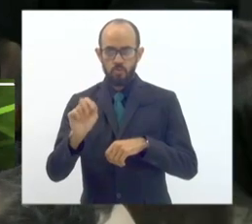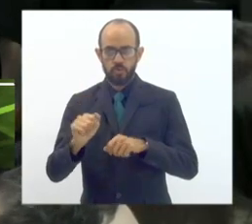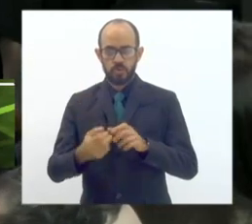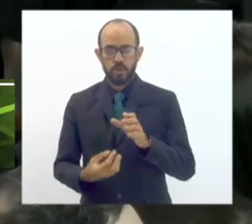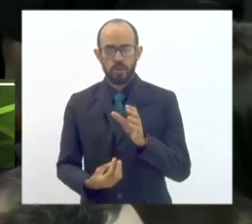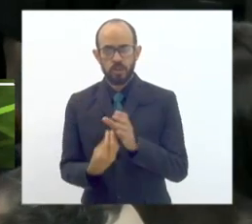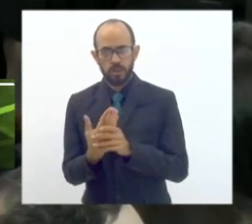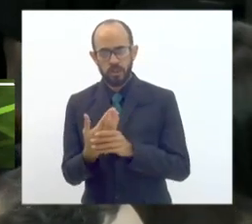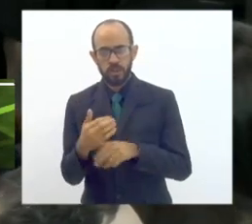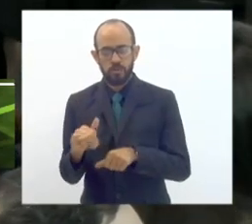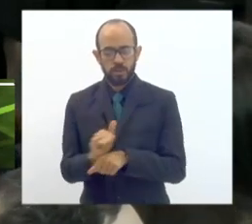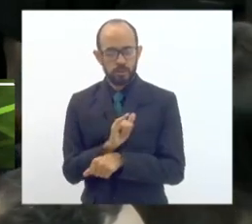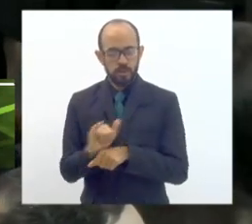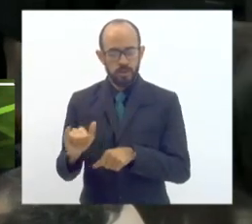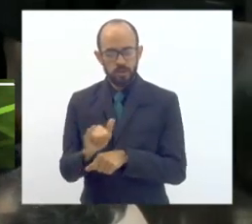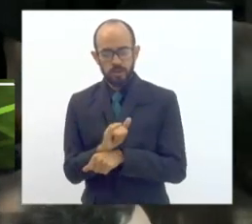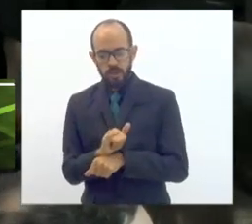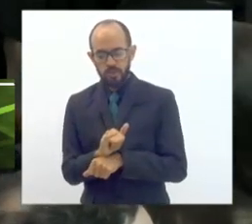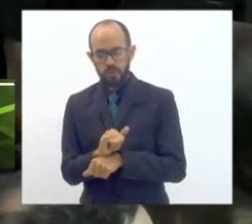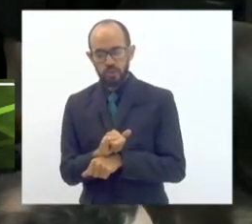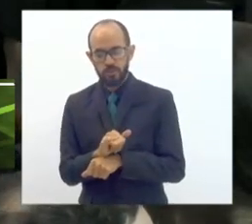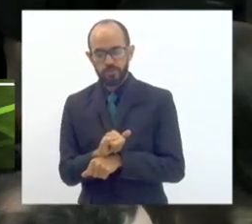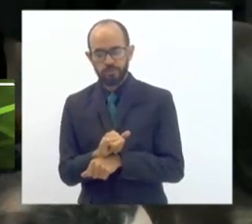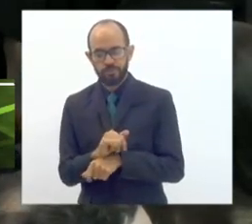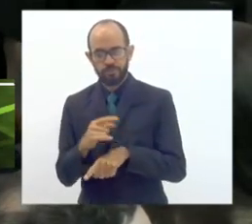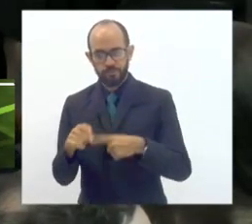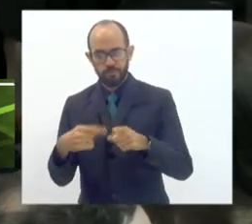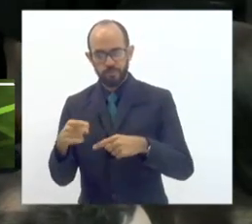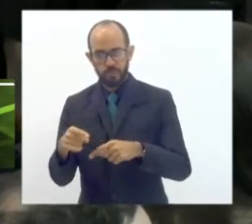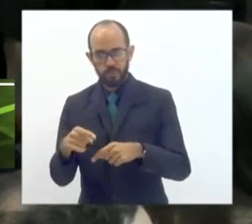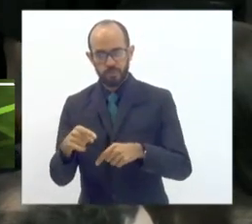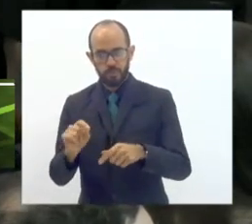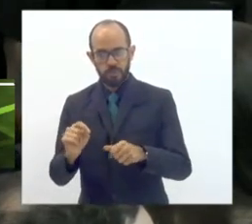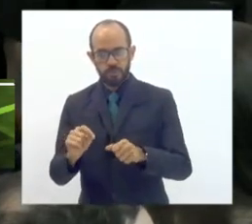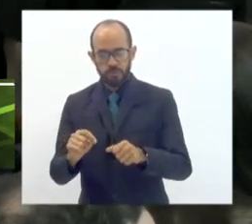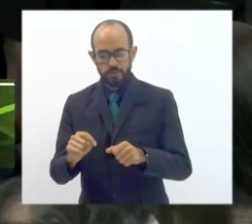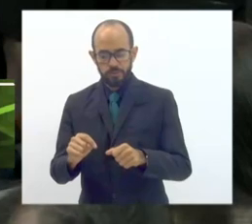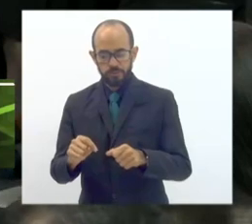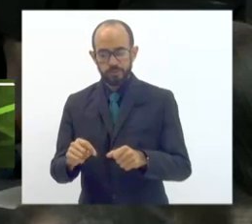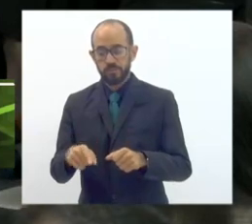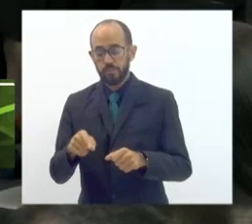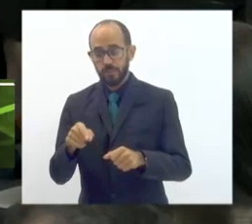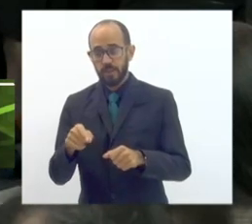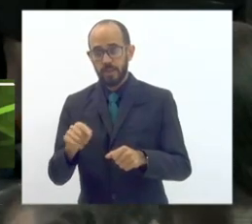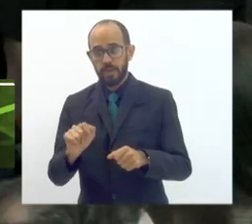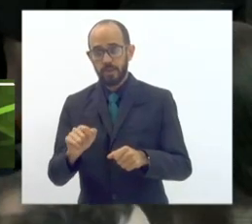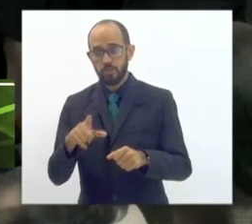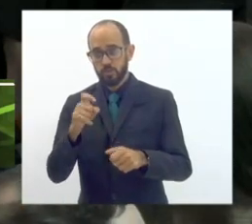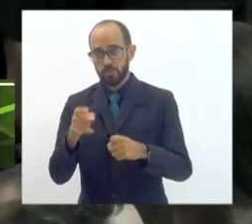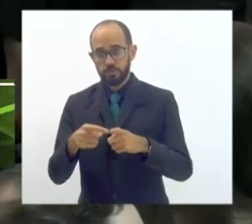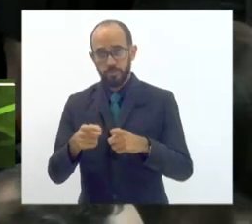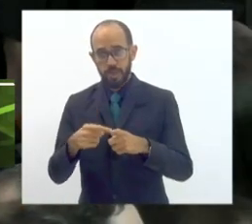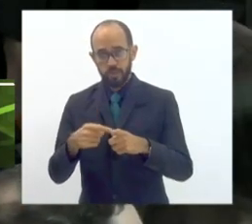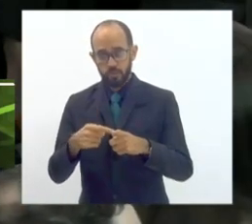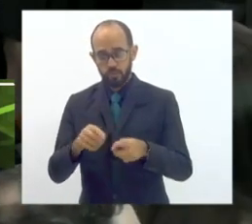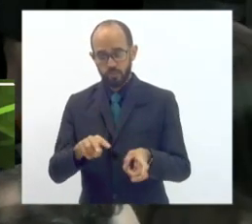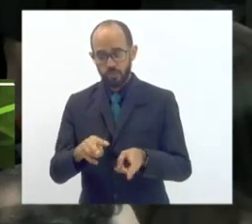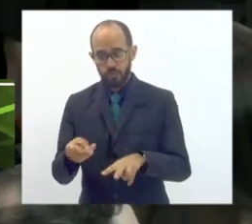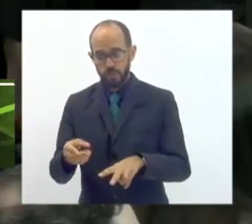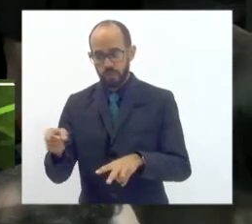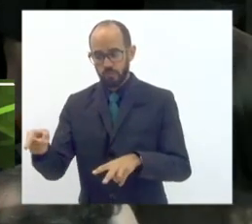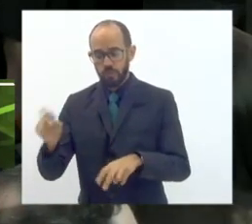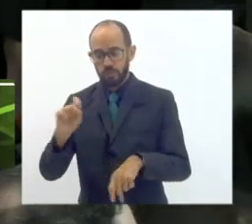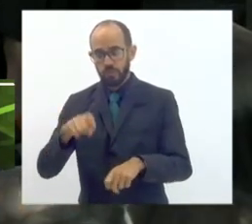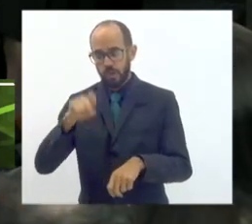define uma grade e é a partir dessa grade que os médicos reguladores vão enviar o paciente para o equipamento público